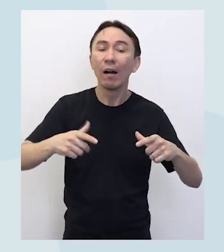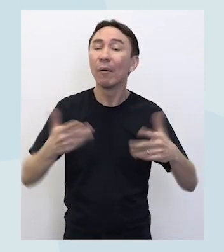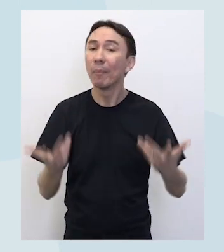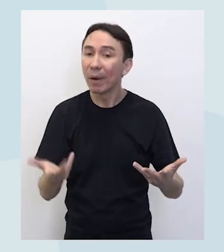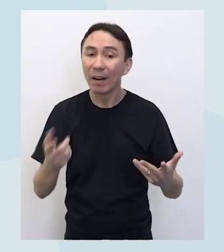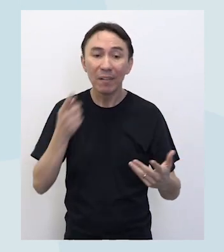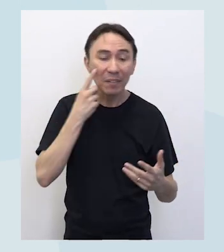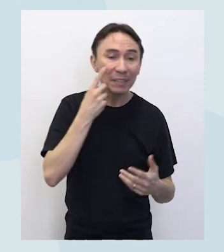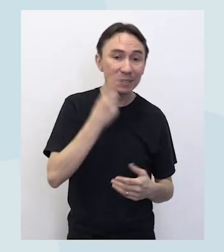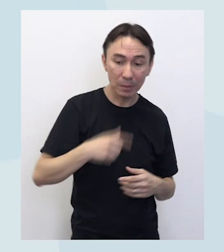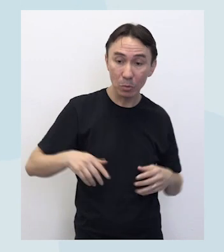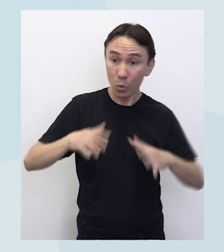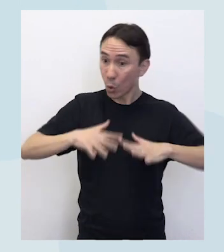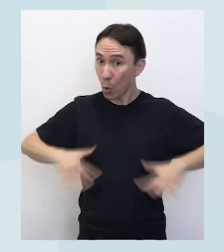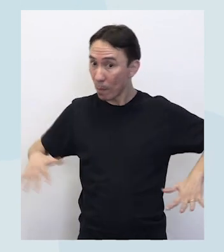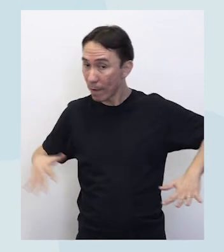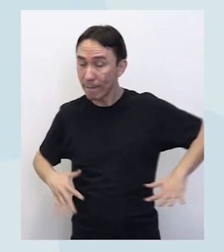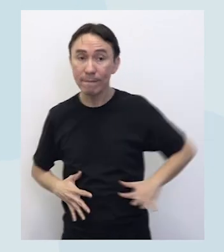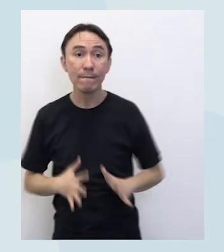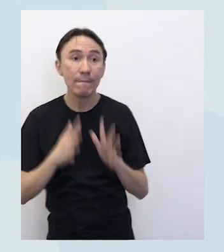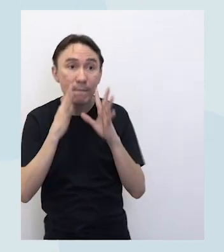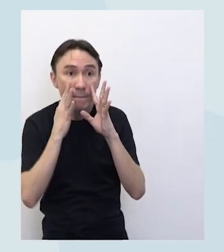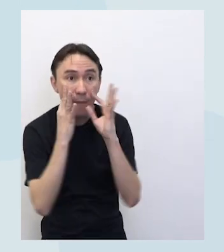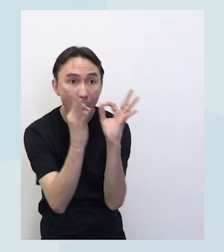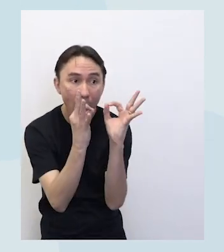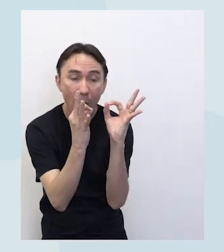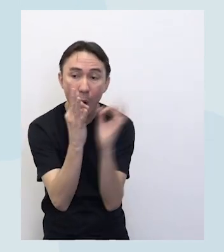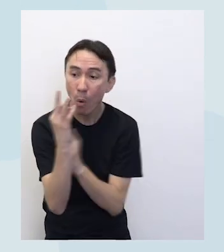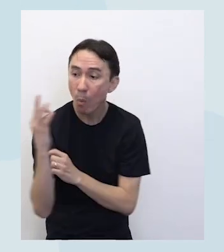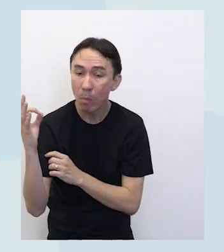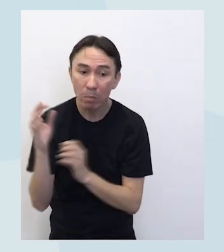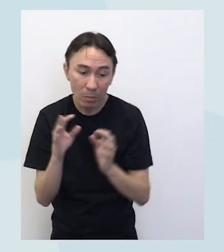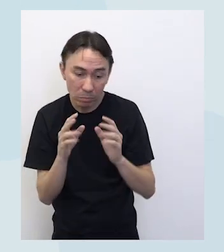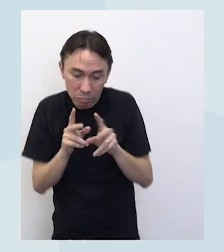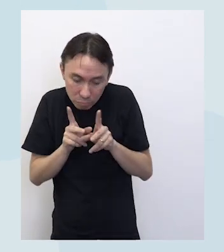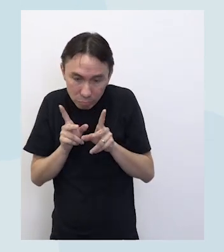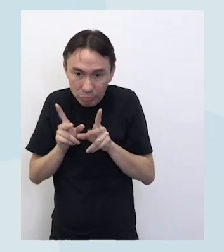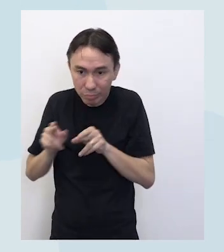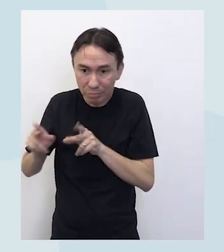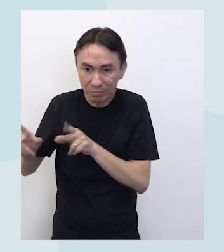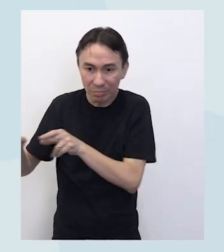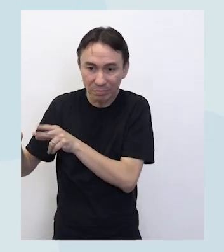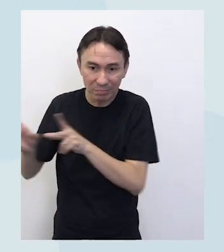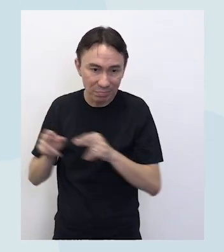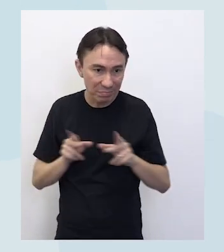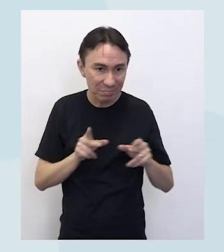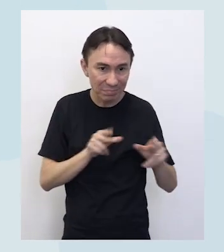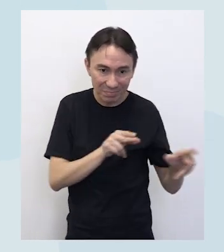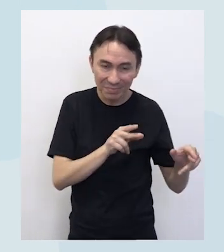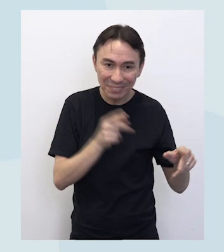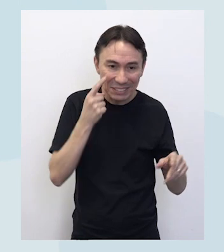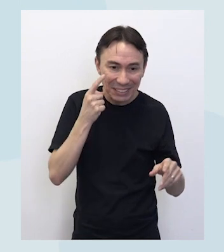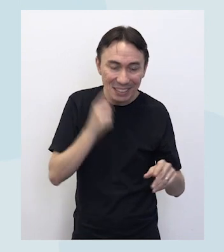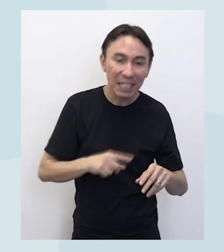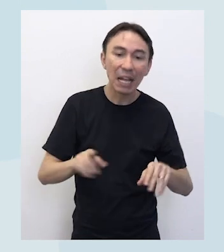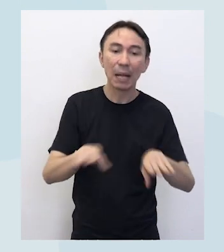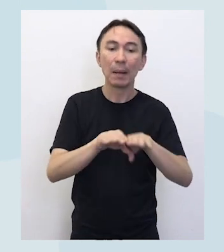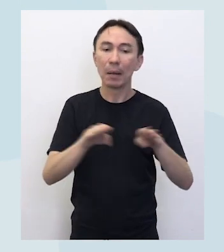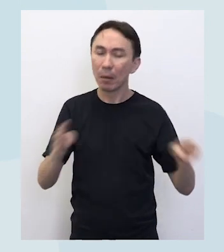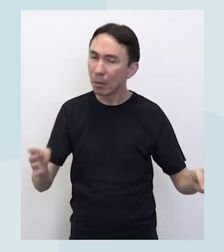cena a um olhar único. Então, no palco à italiana, a gente tem, né, a representação cênica pela frente, há uma